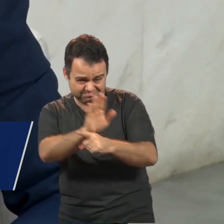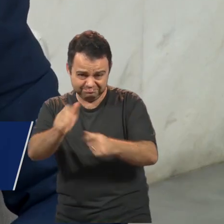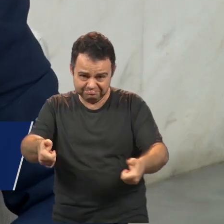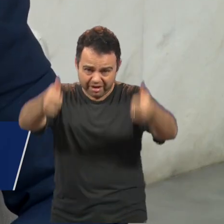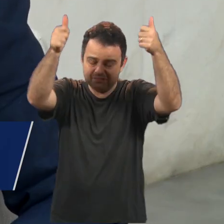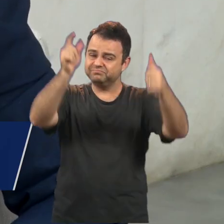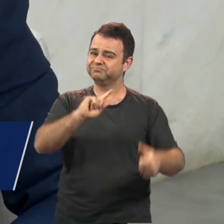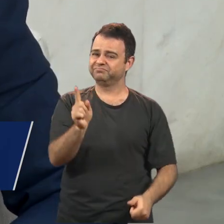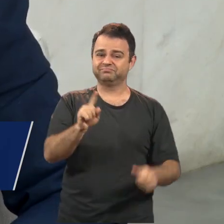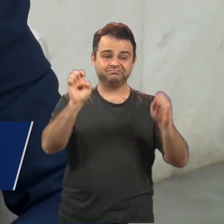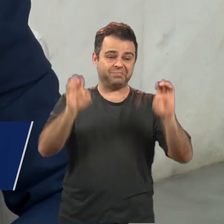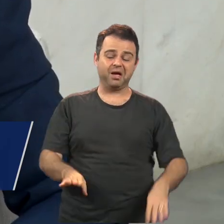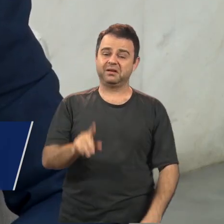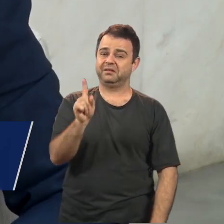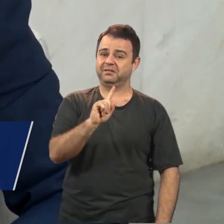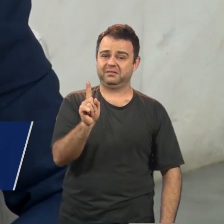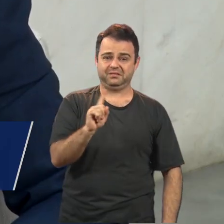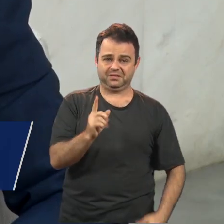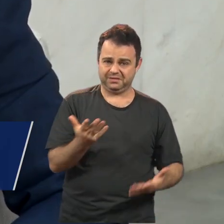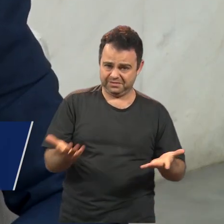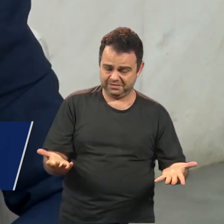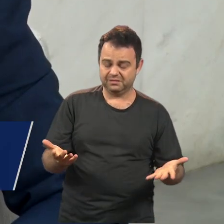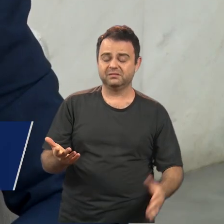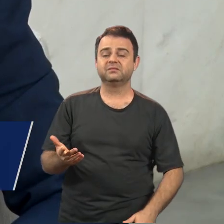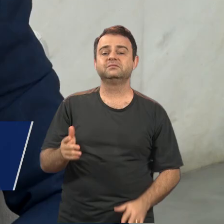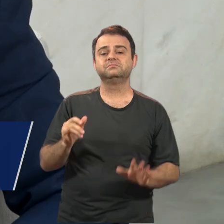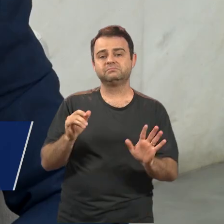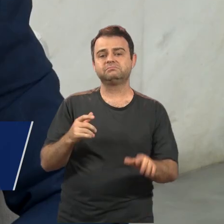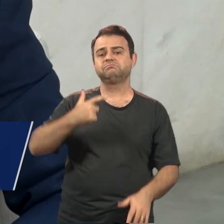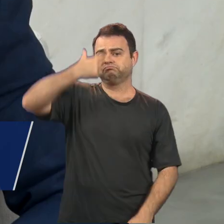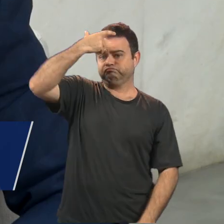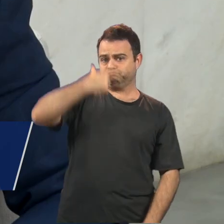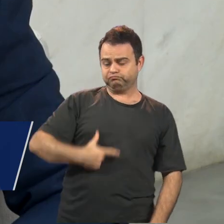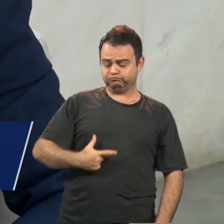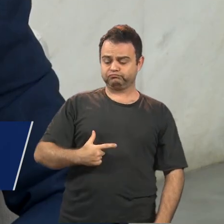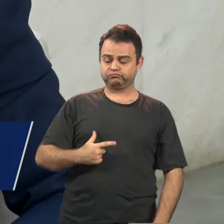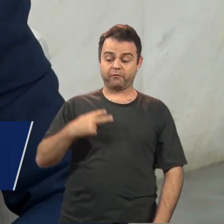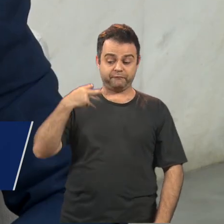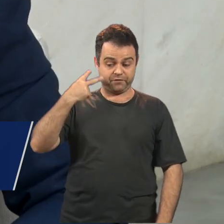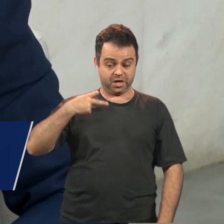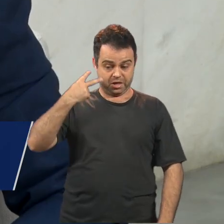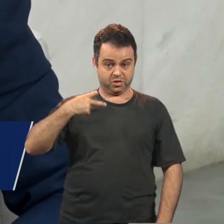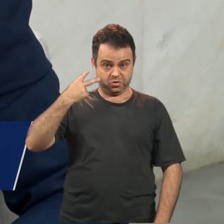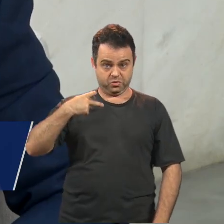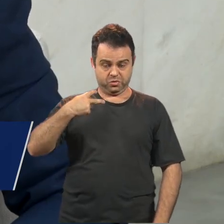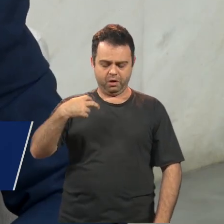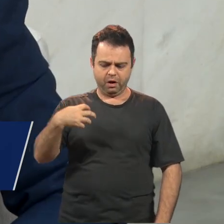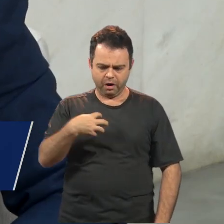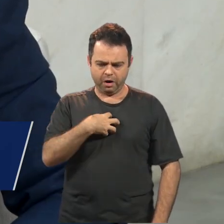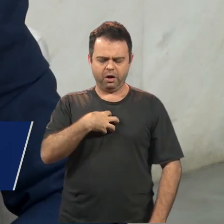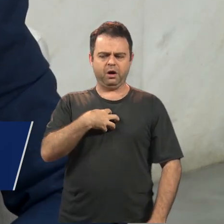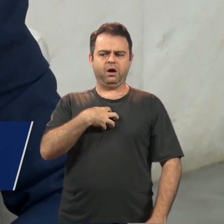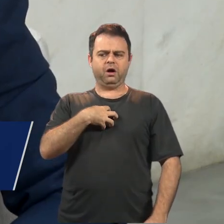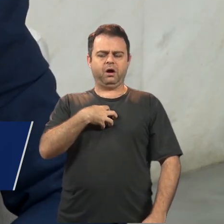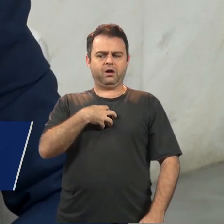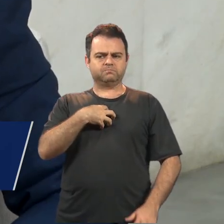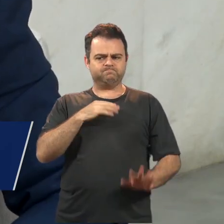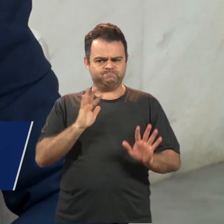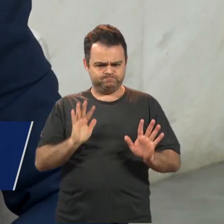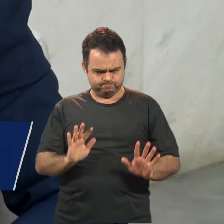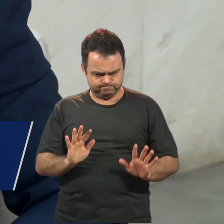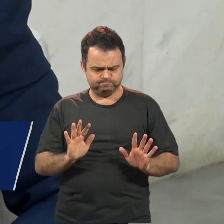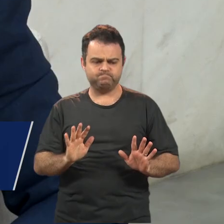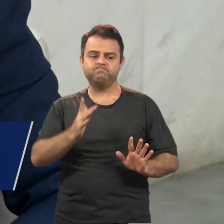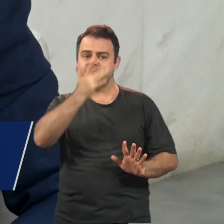que é devido. É muito importante que o vereador parlamentar, ele entenda que ele tem que, obviamente,